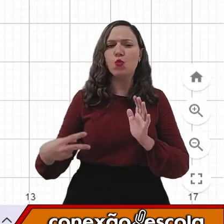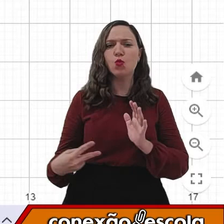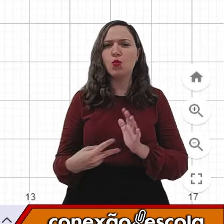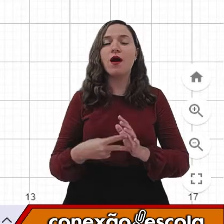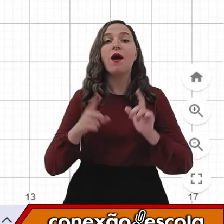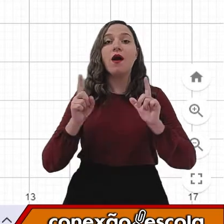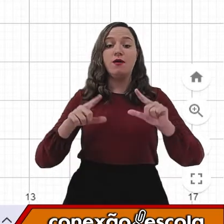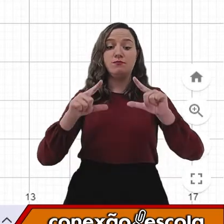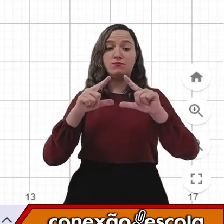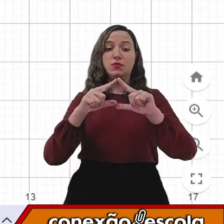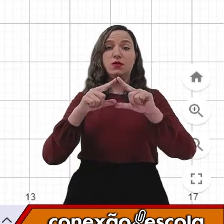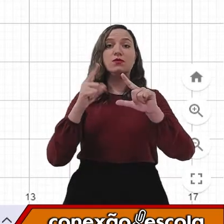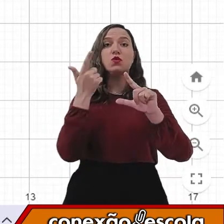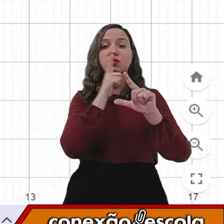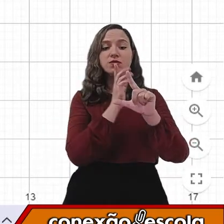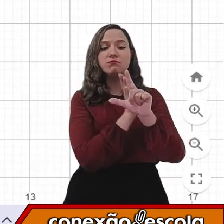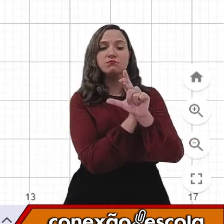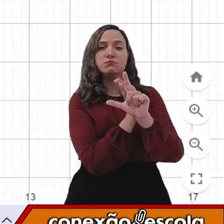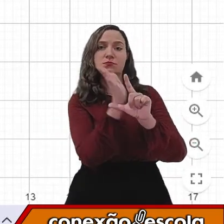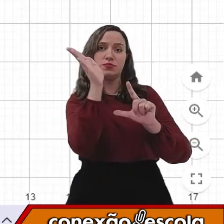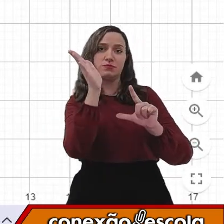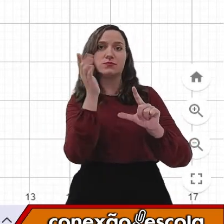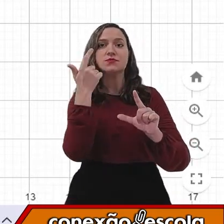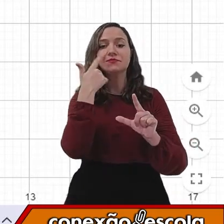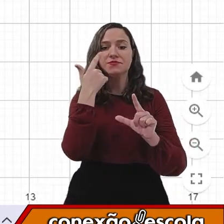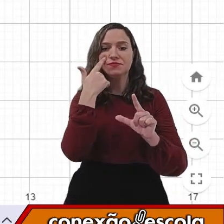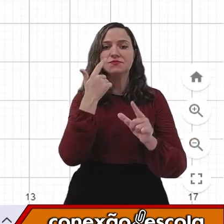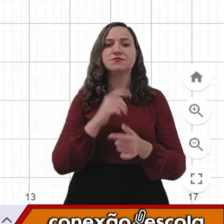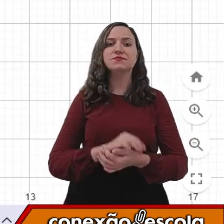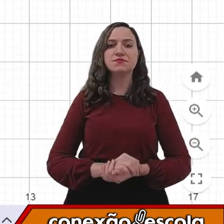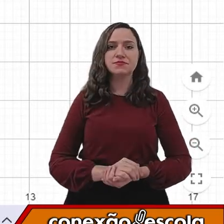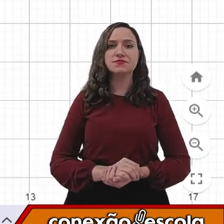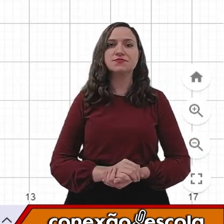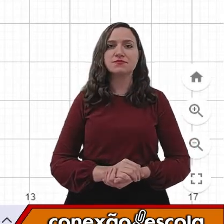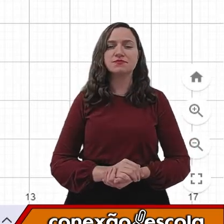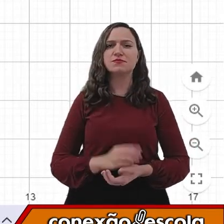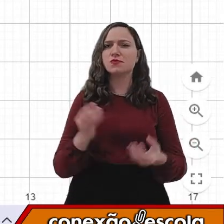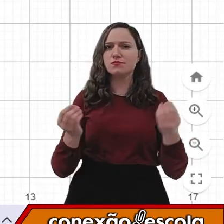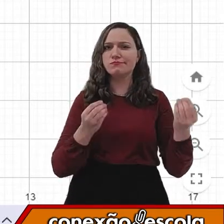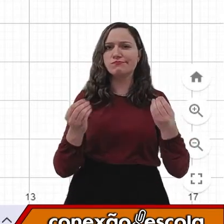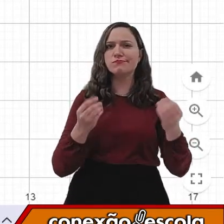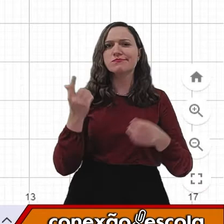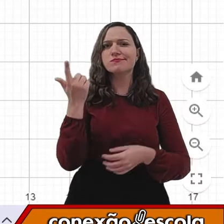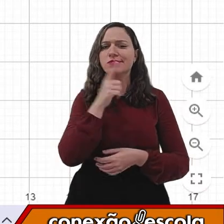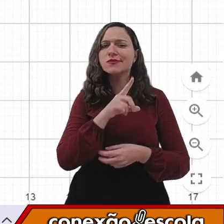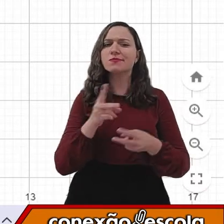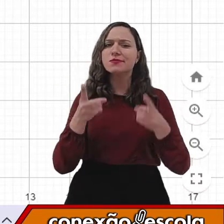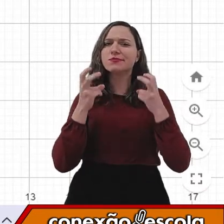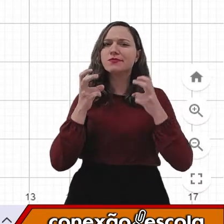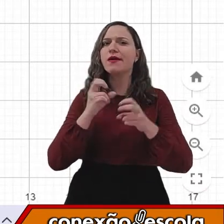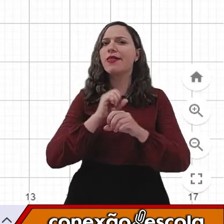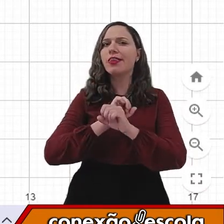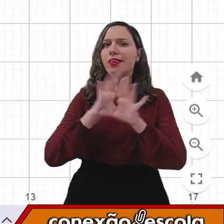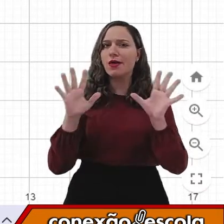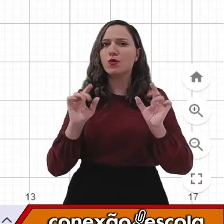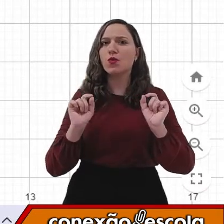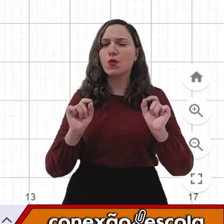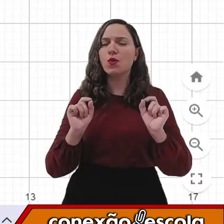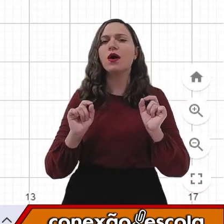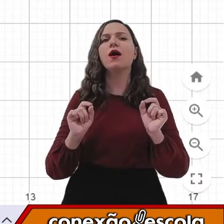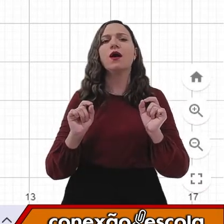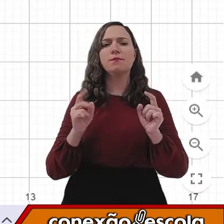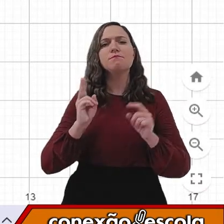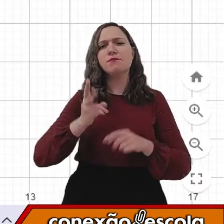divide o ângulo ao meio. Para facilitar nossas construções geométricas, nós vamos utilizar o